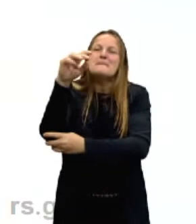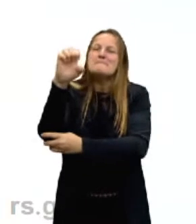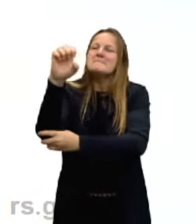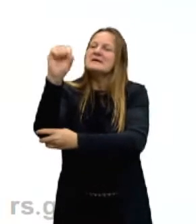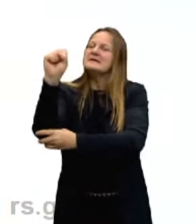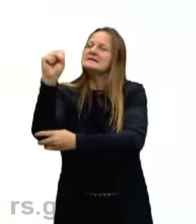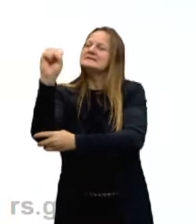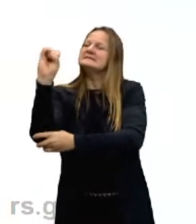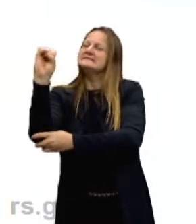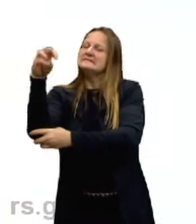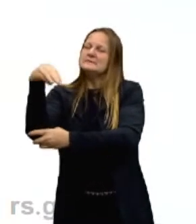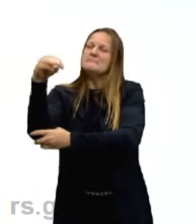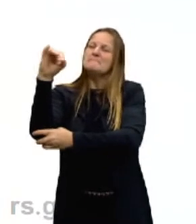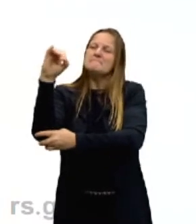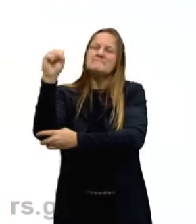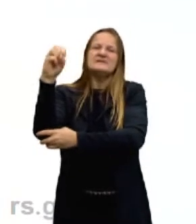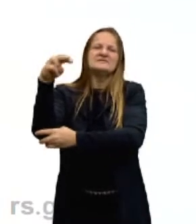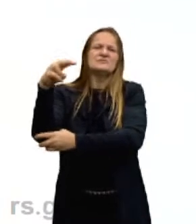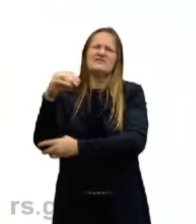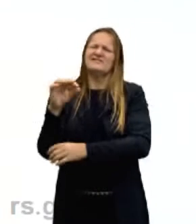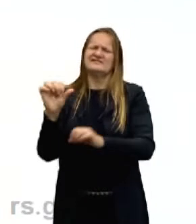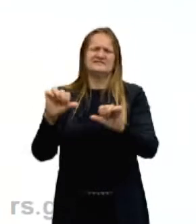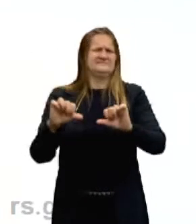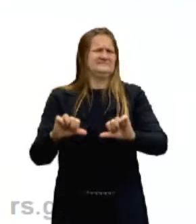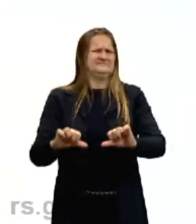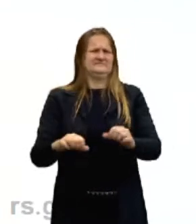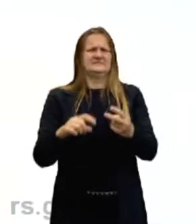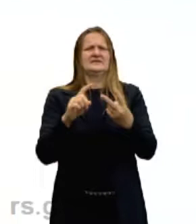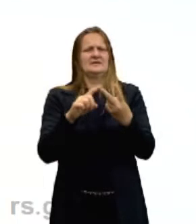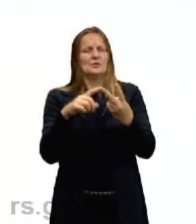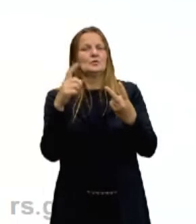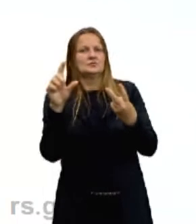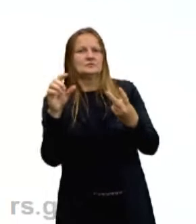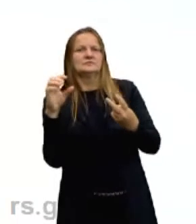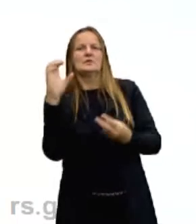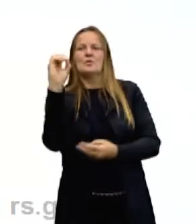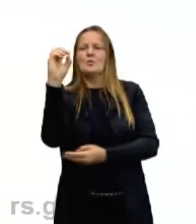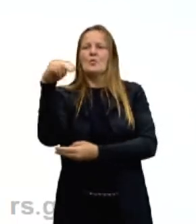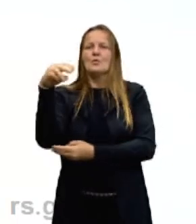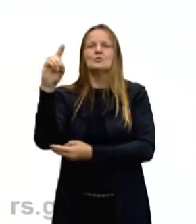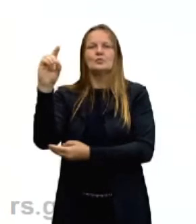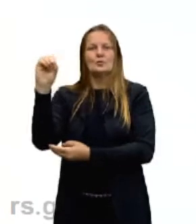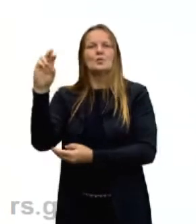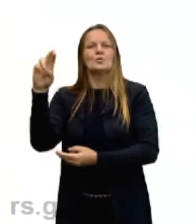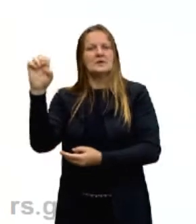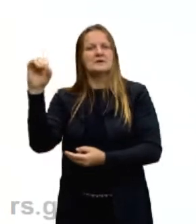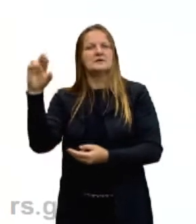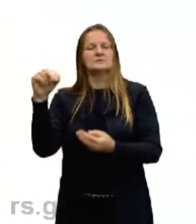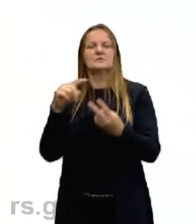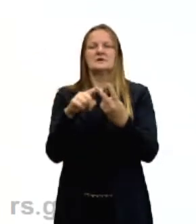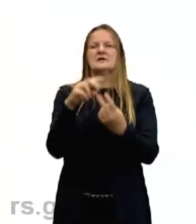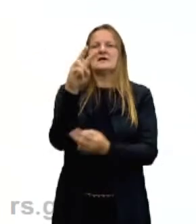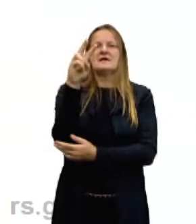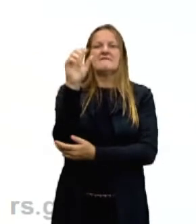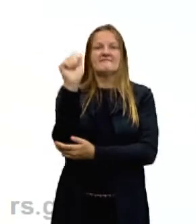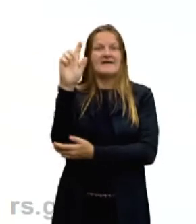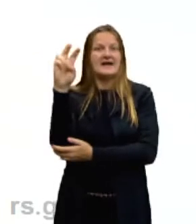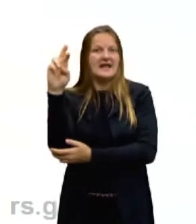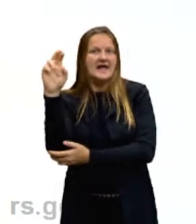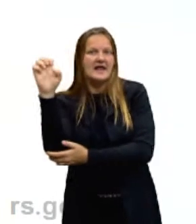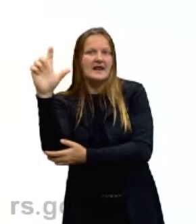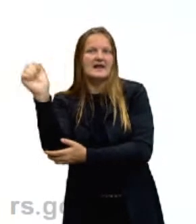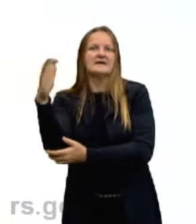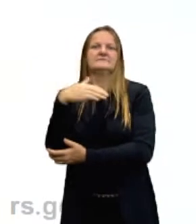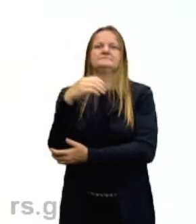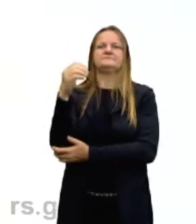tá e o condoreirismo que a gente falou do Castro Alves jamais vai ter o Fagundes Varela O sousândrade